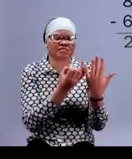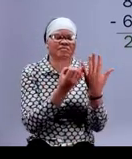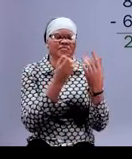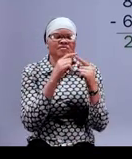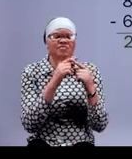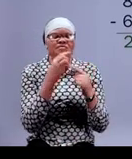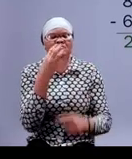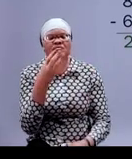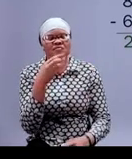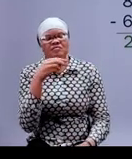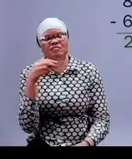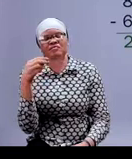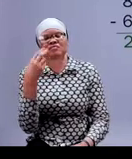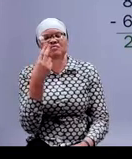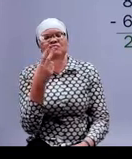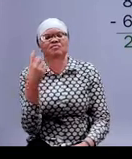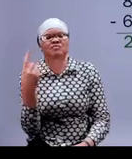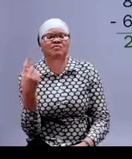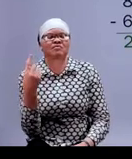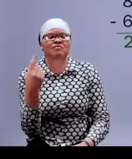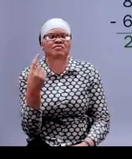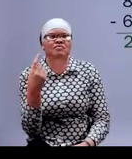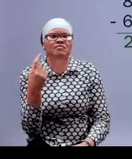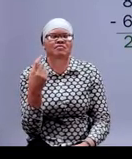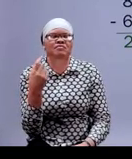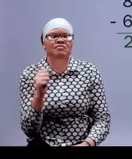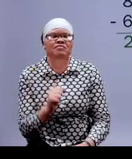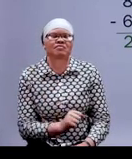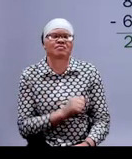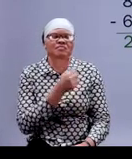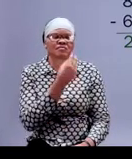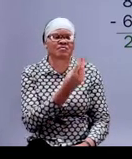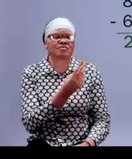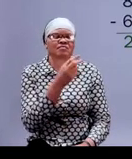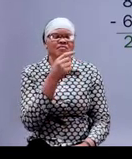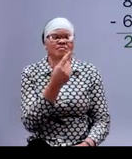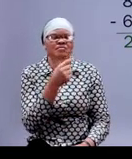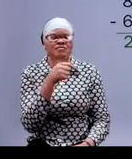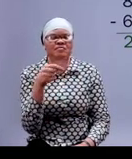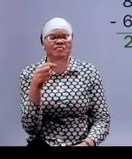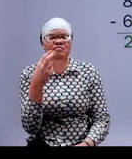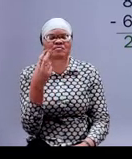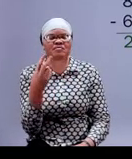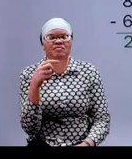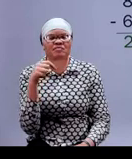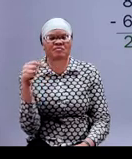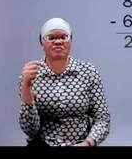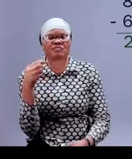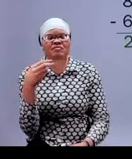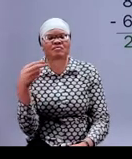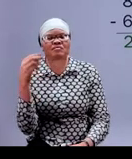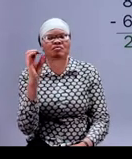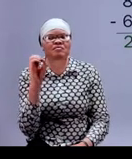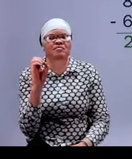x 3 = 21 21 - 21 = 0 a